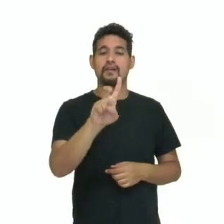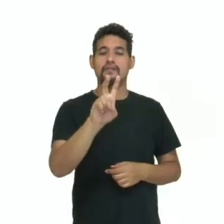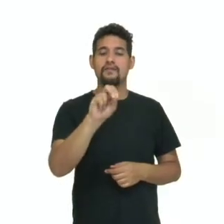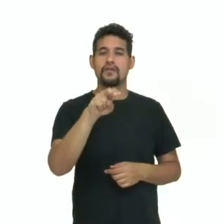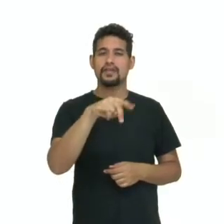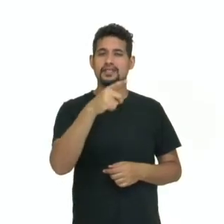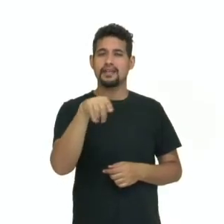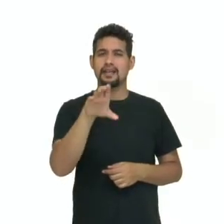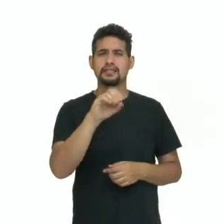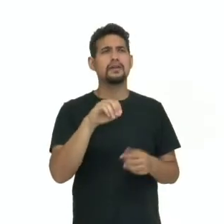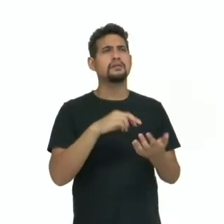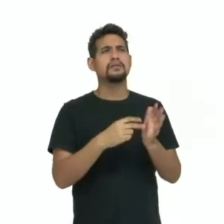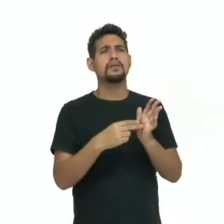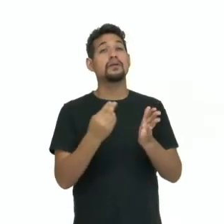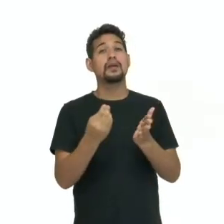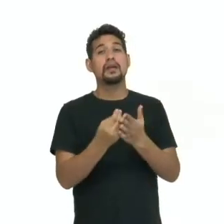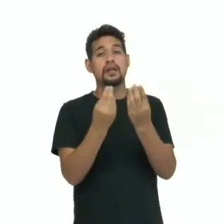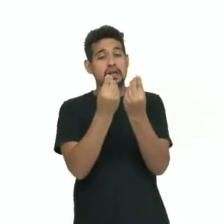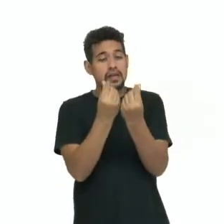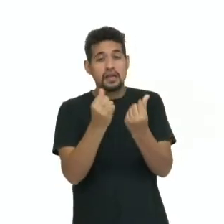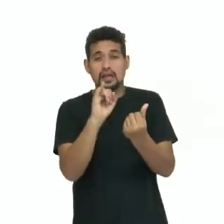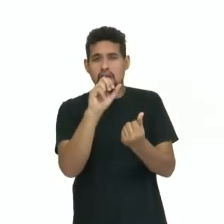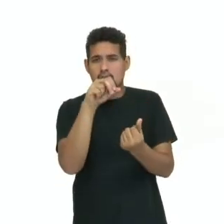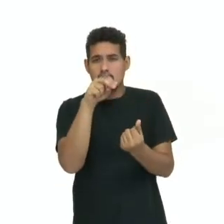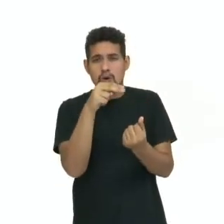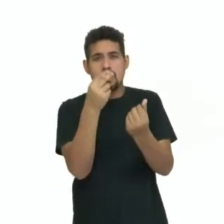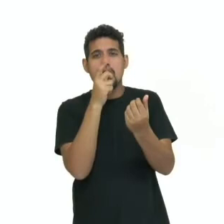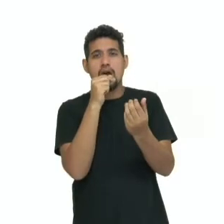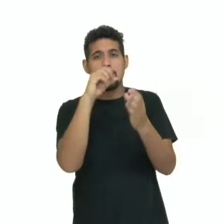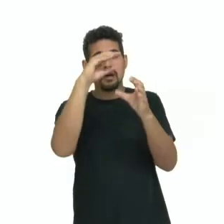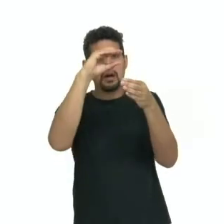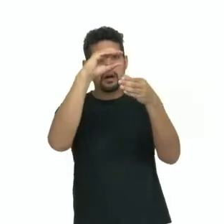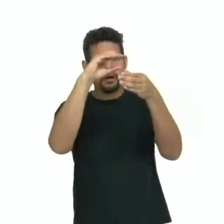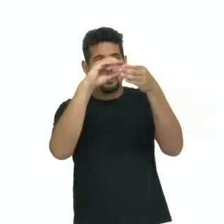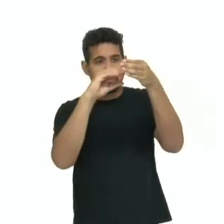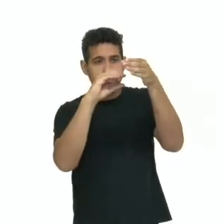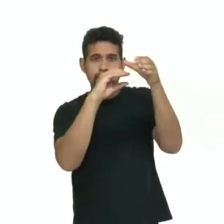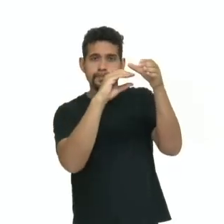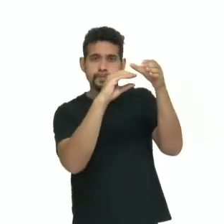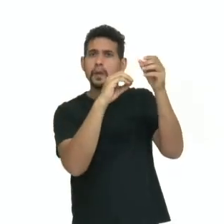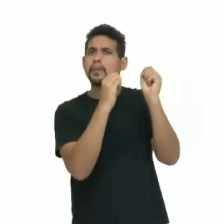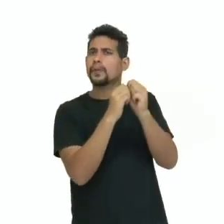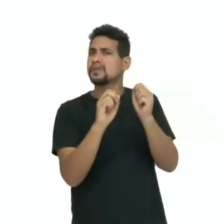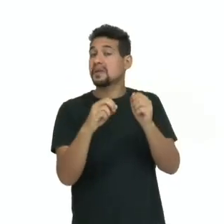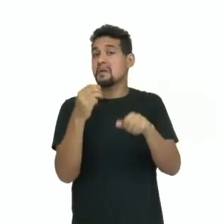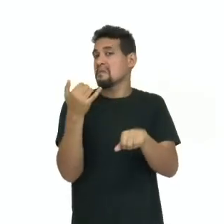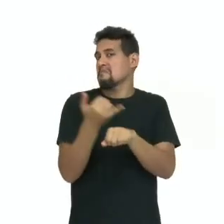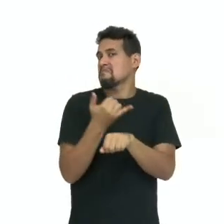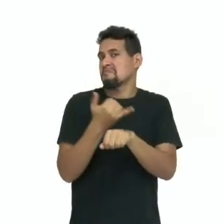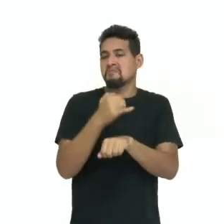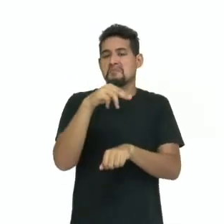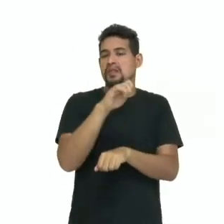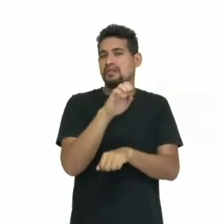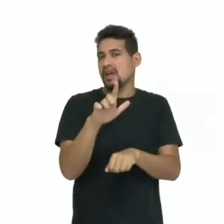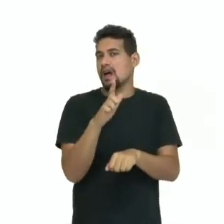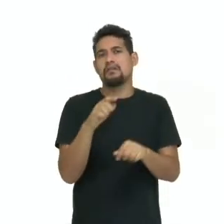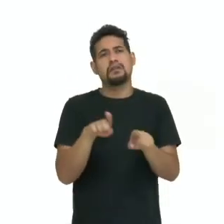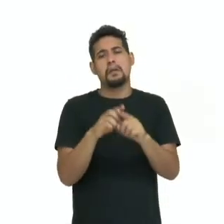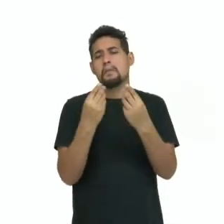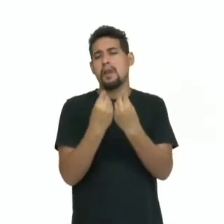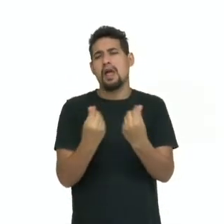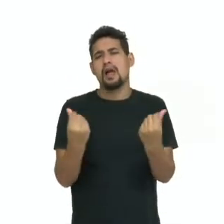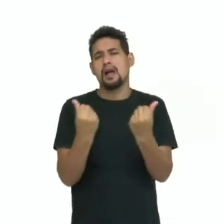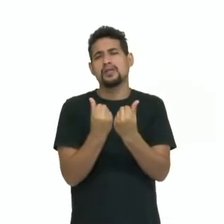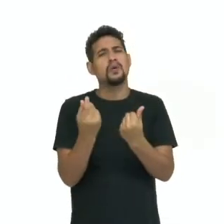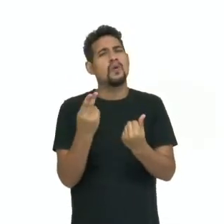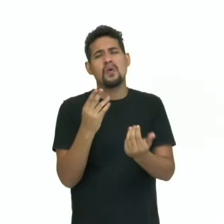de um metal imerso em uma solução para outro substrato, que pode ser um outro metal, um polímero, um plástico ou algum